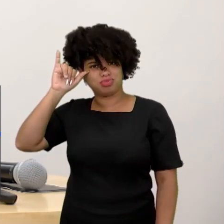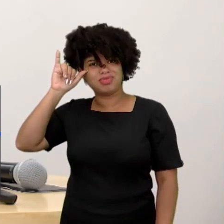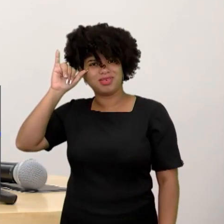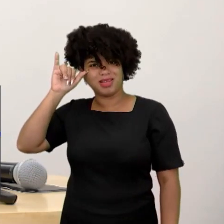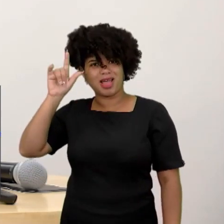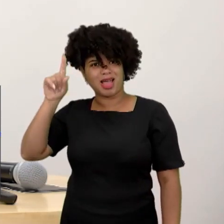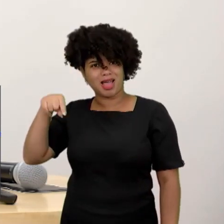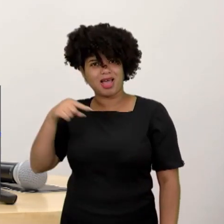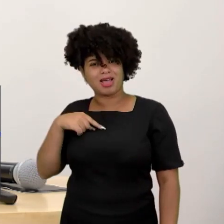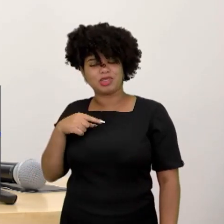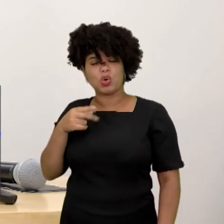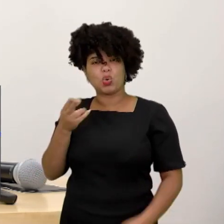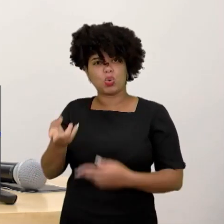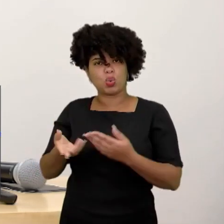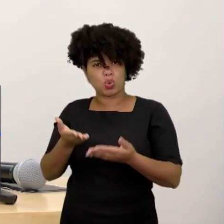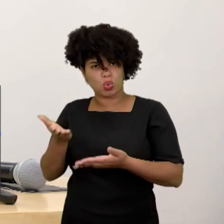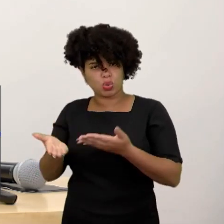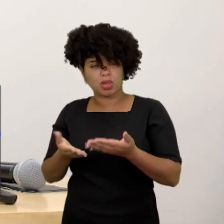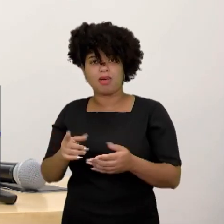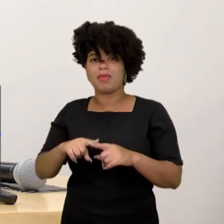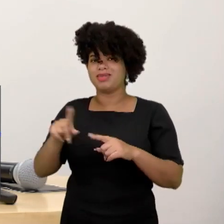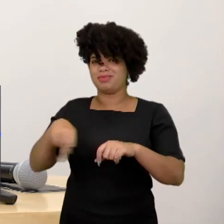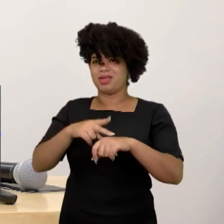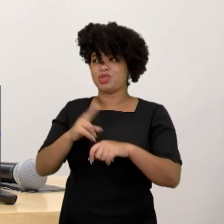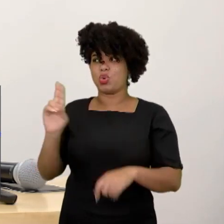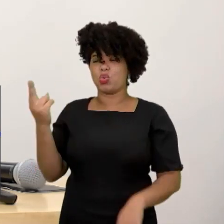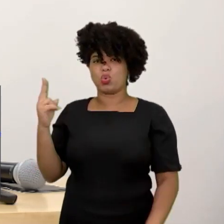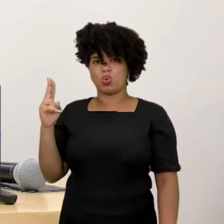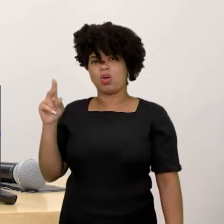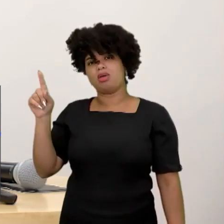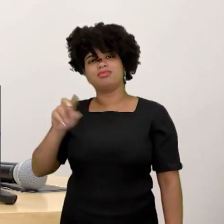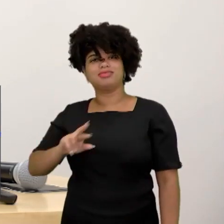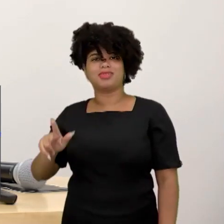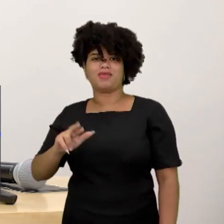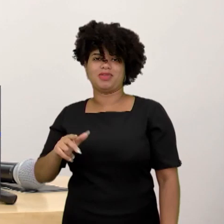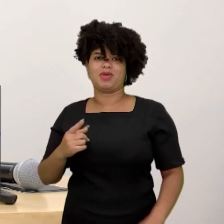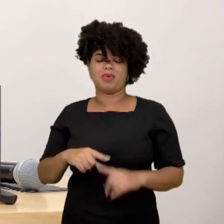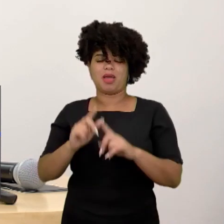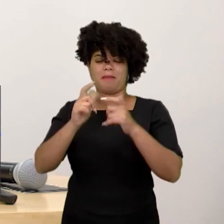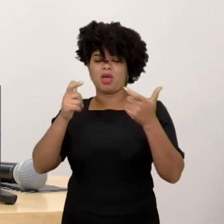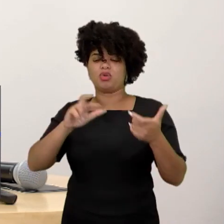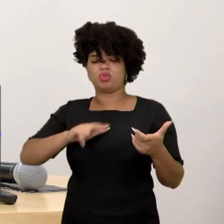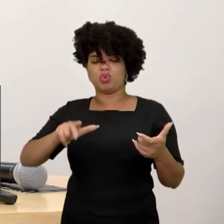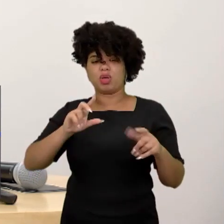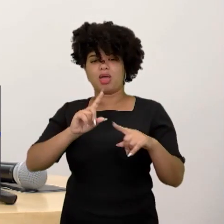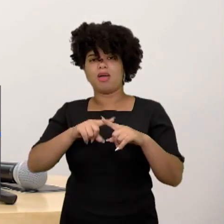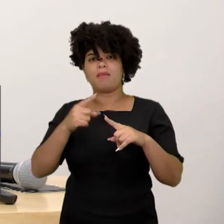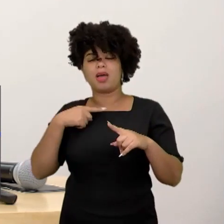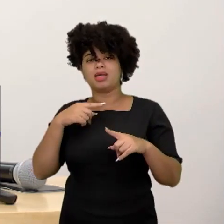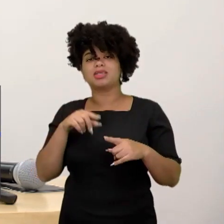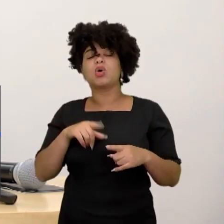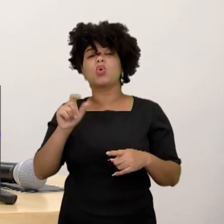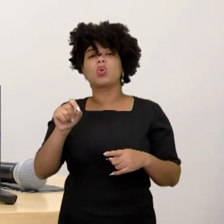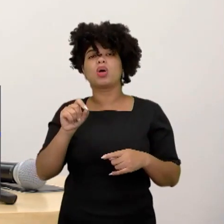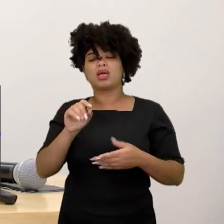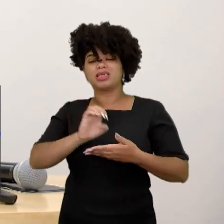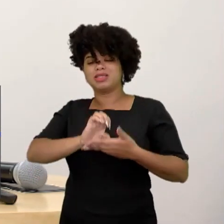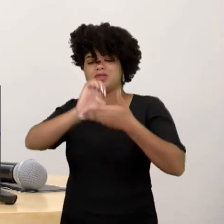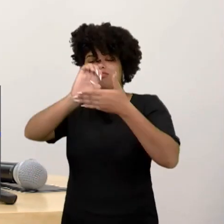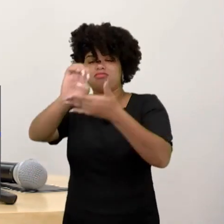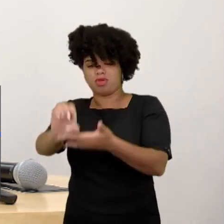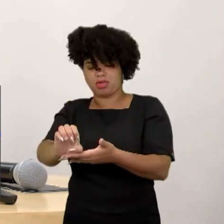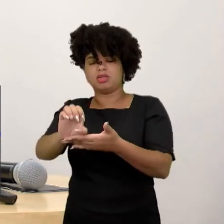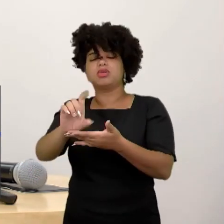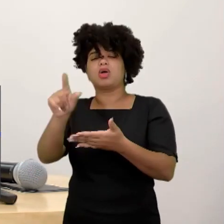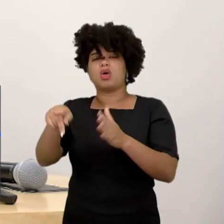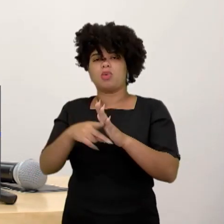principalmente, né, diferente do Uruguai, que ele, né, ele, além de, ele não tem a maior criação, mas ele é um dos maiores exportadores de carne. Né? O